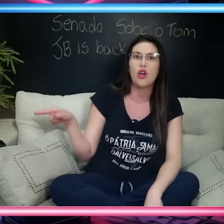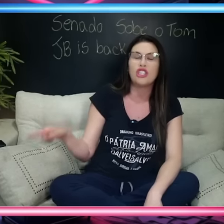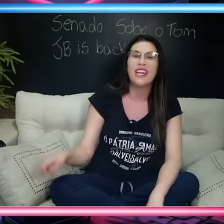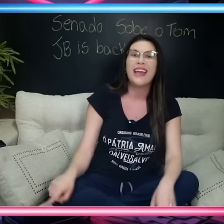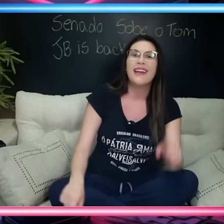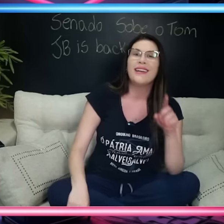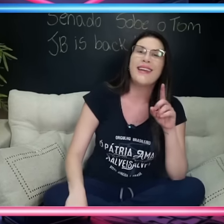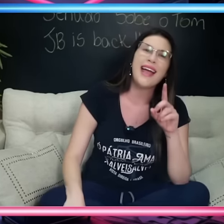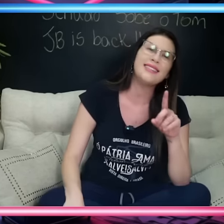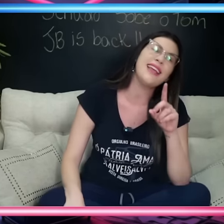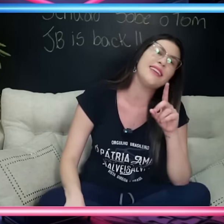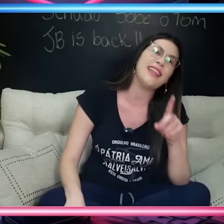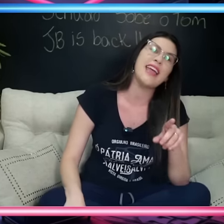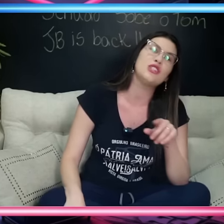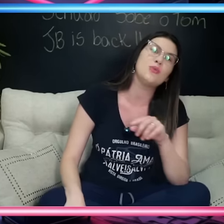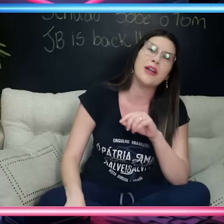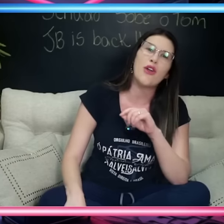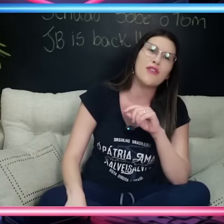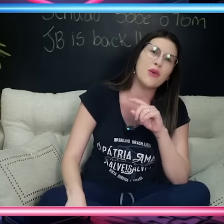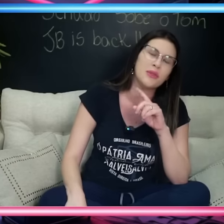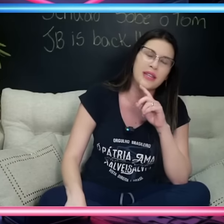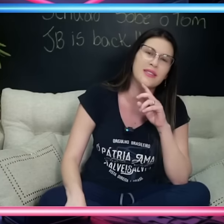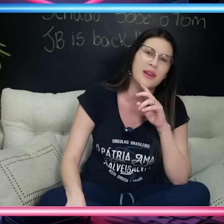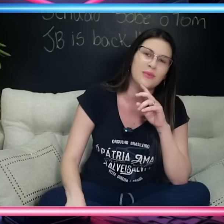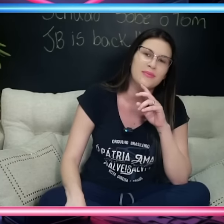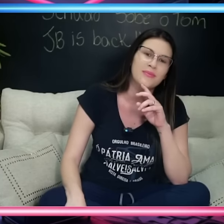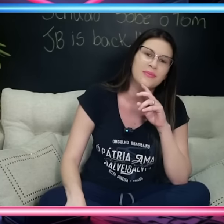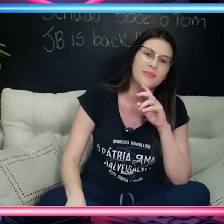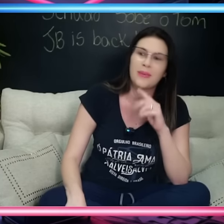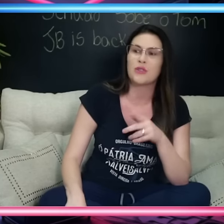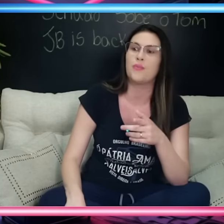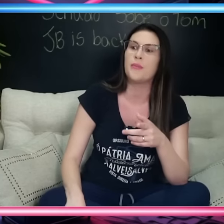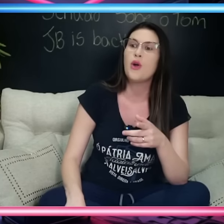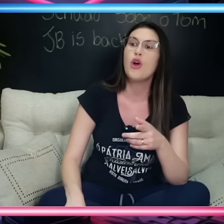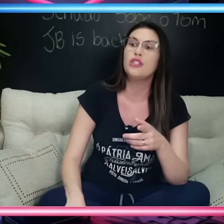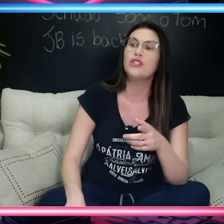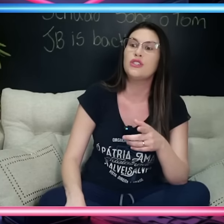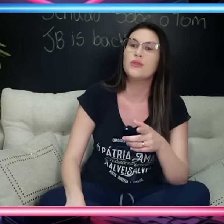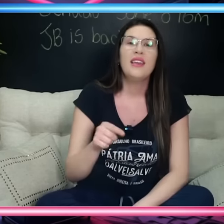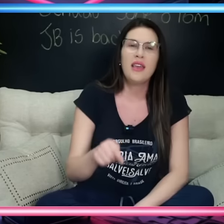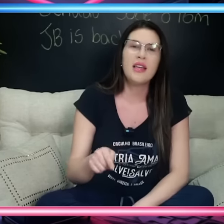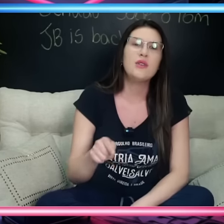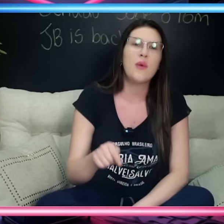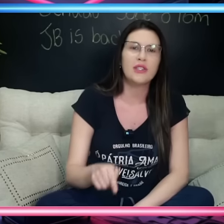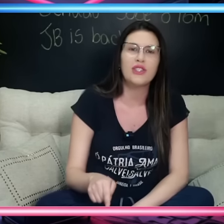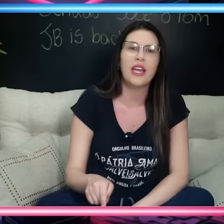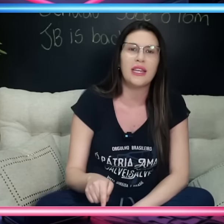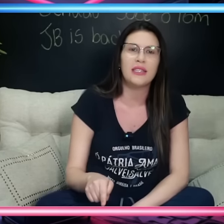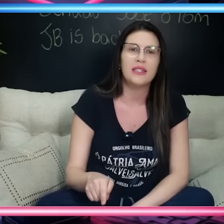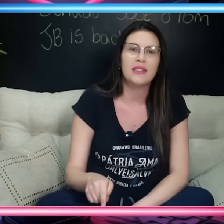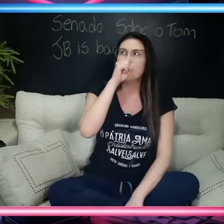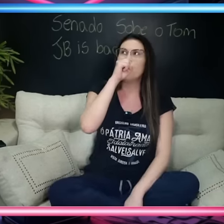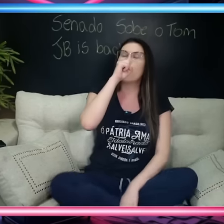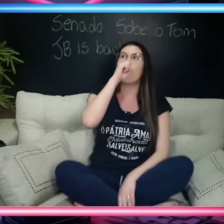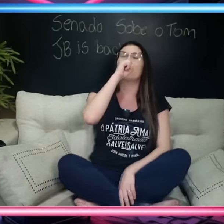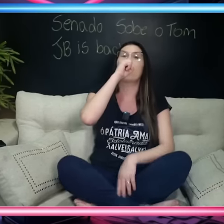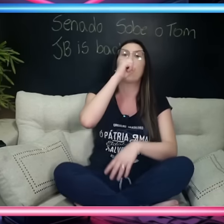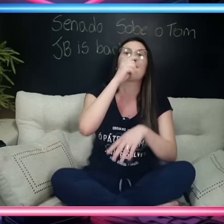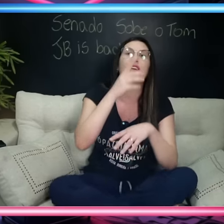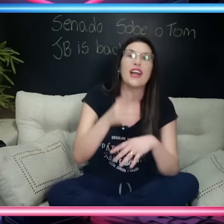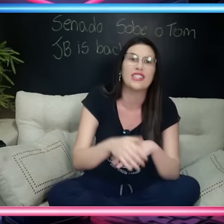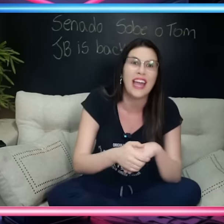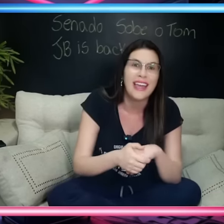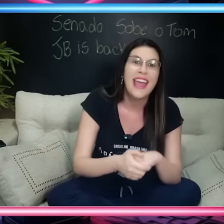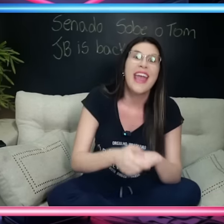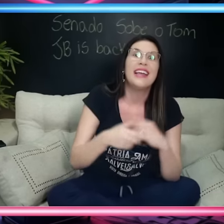Suprema corte nasce a ideia de uma nova contenção pra Suprema corte e isso eu achei no Quase que eu